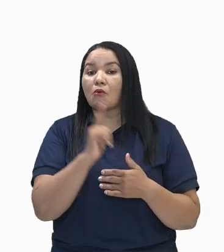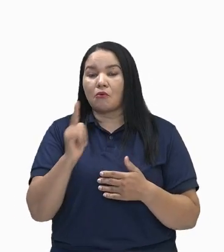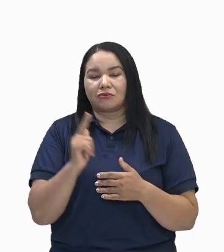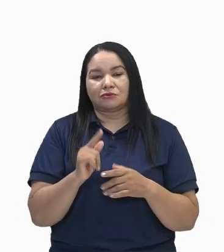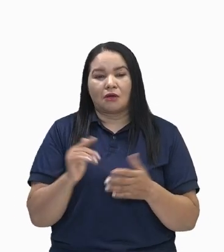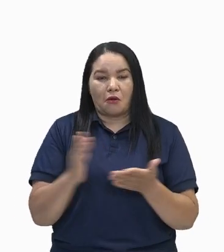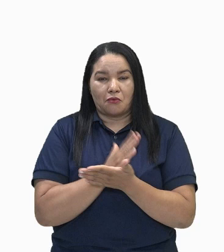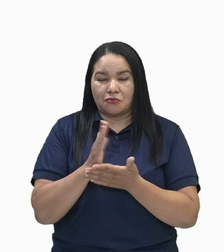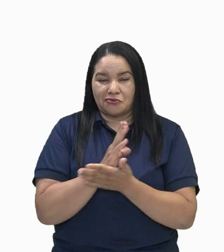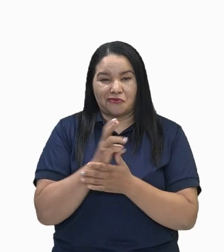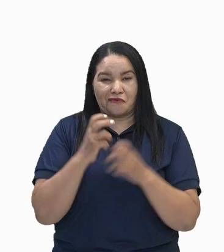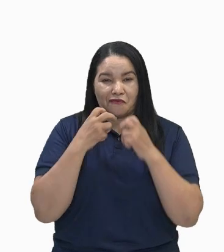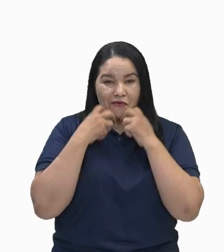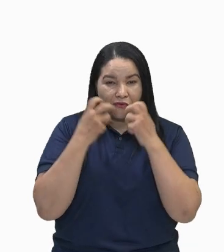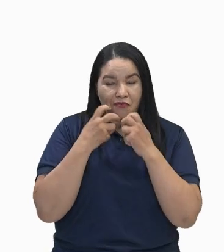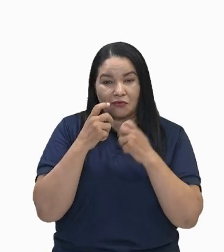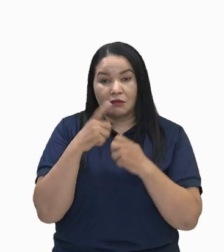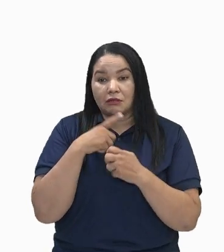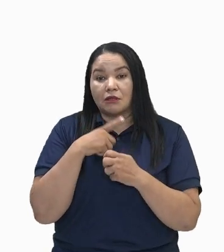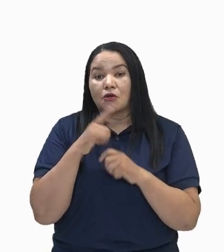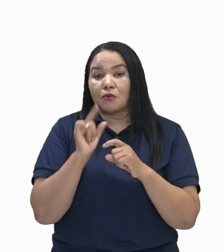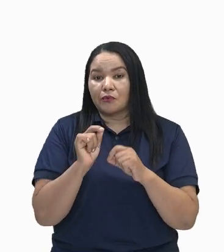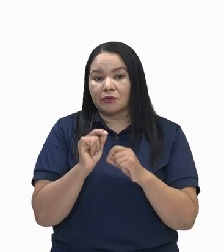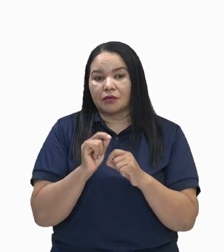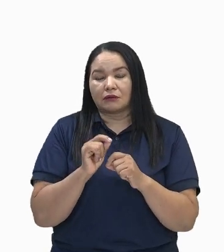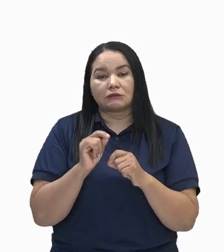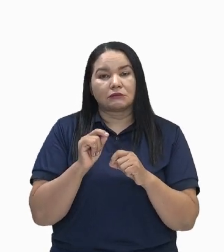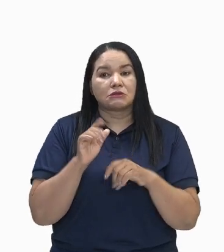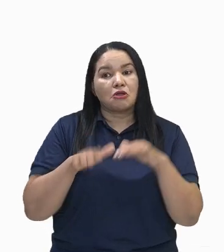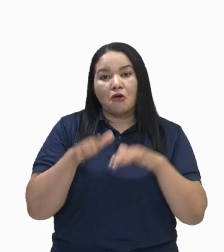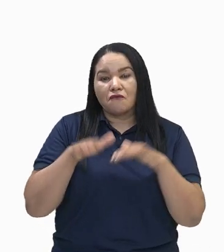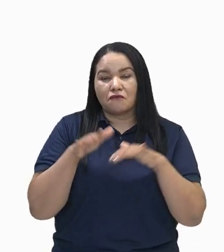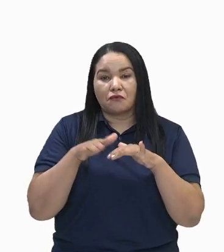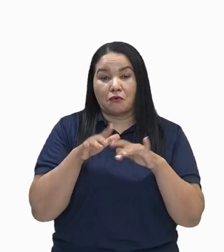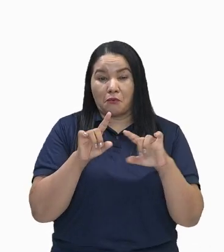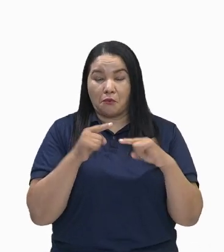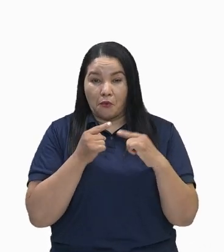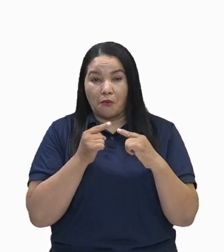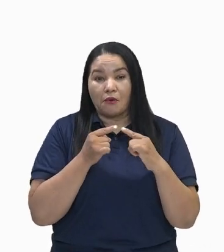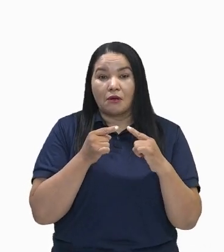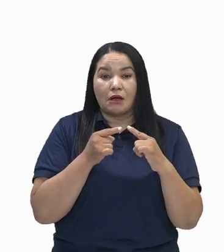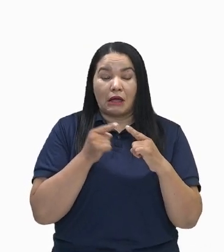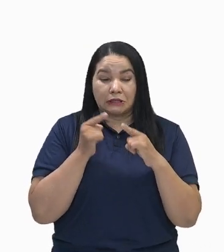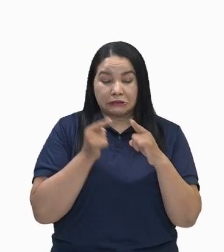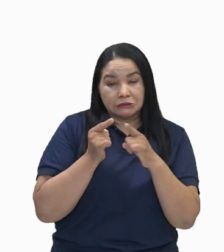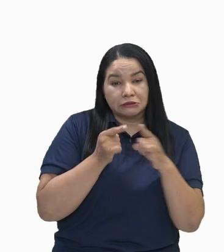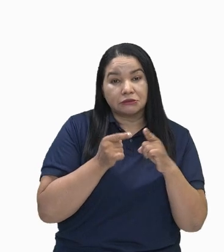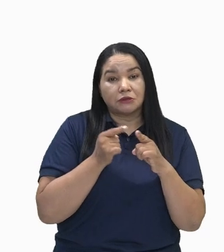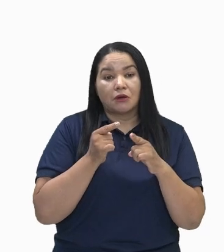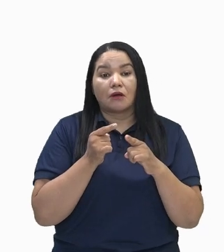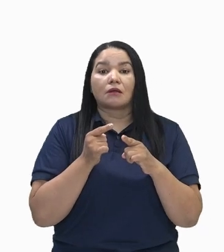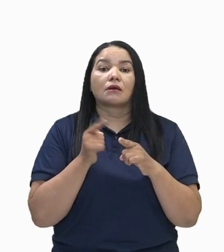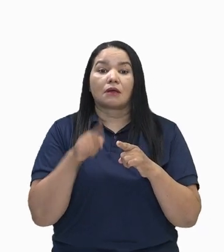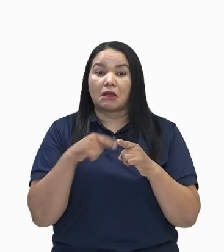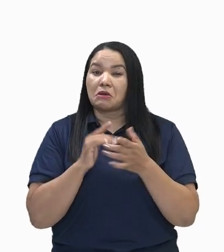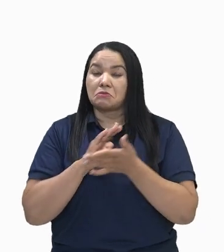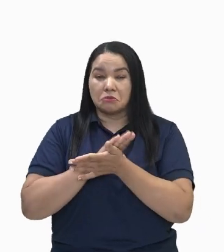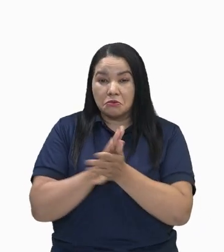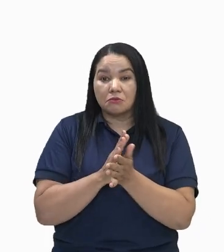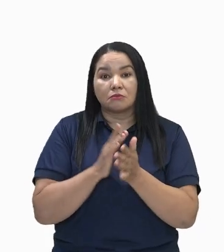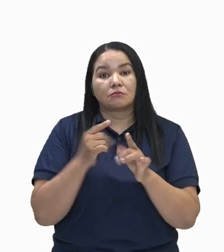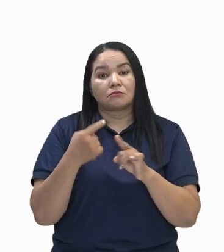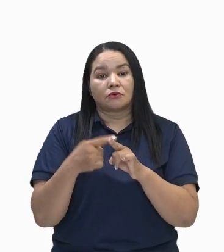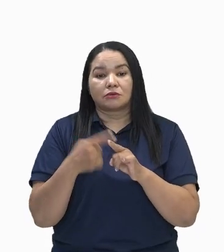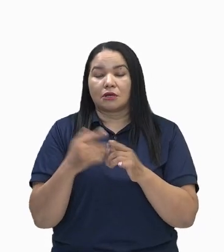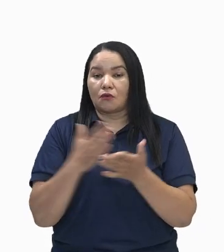vergonha de fazer um teste é o estigma e a discriminação, né, que dificultam a busca